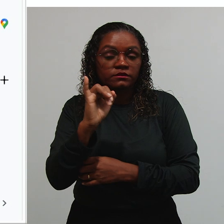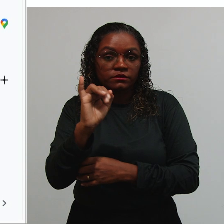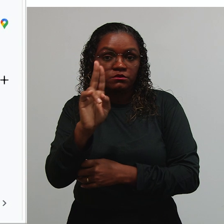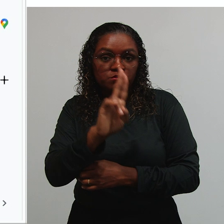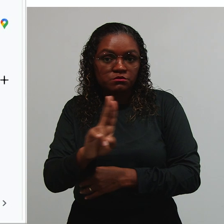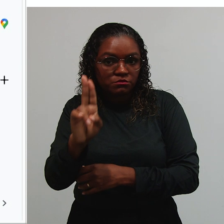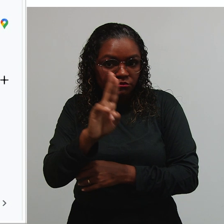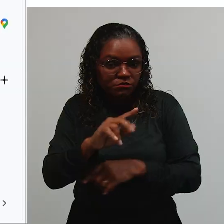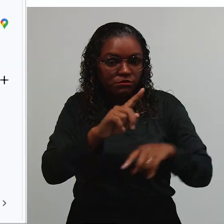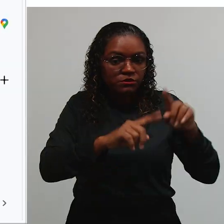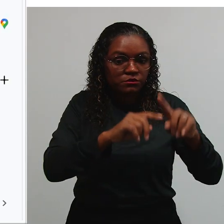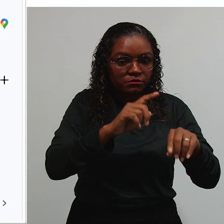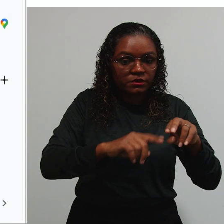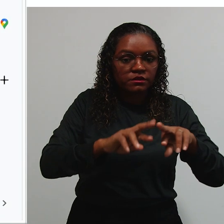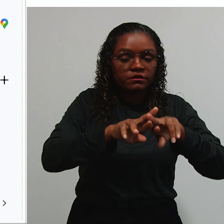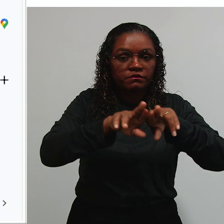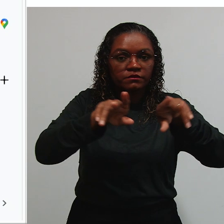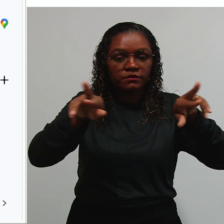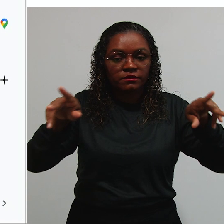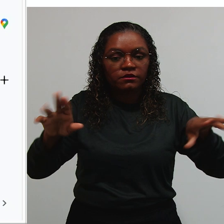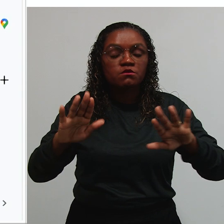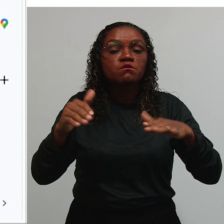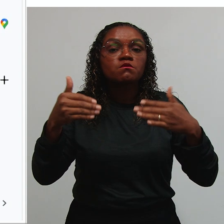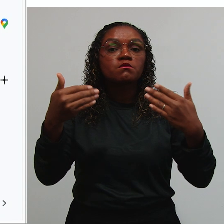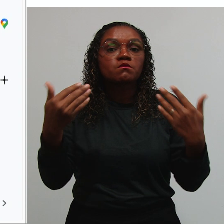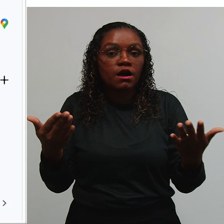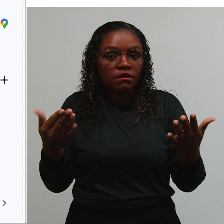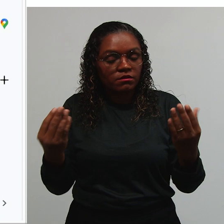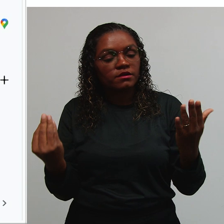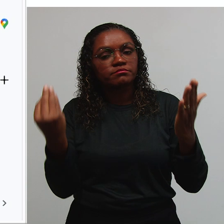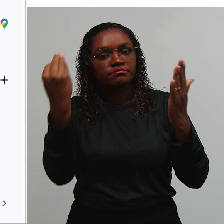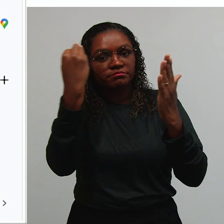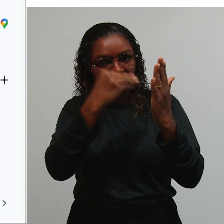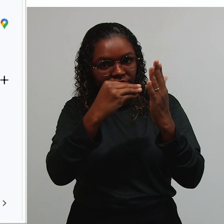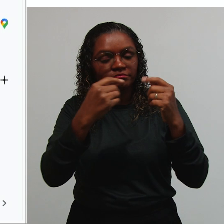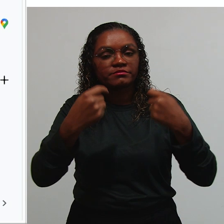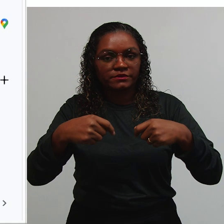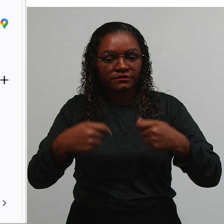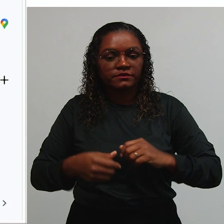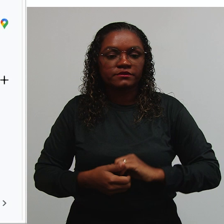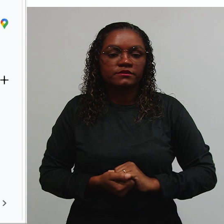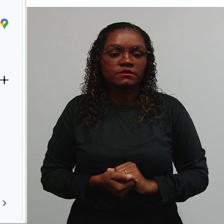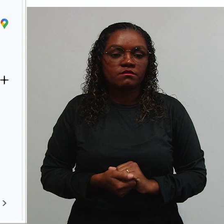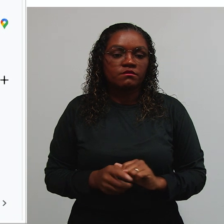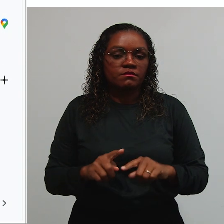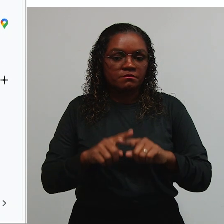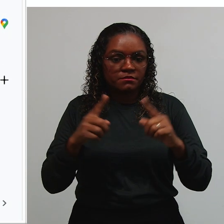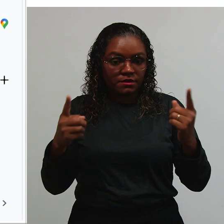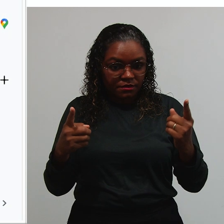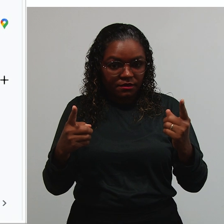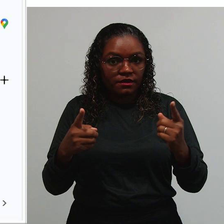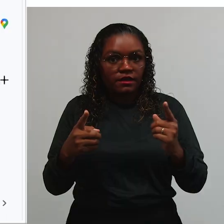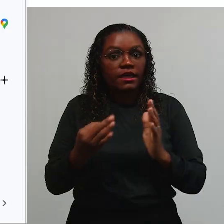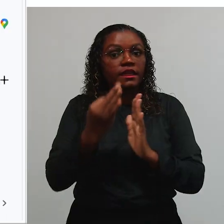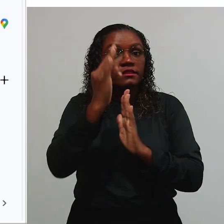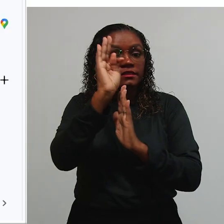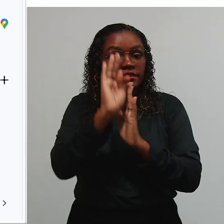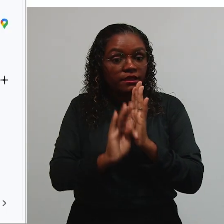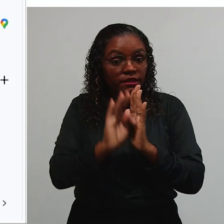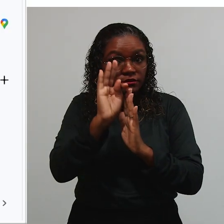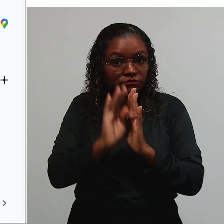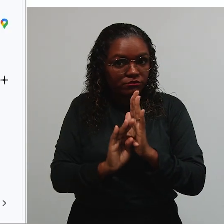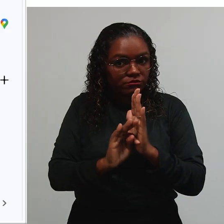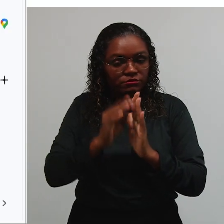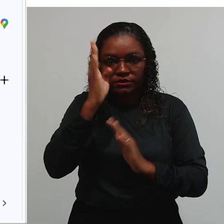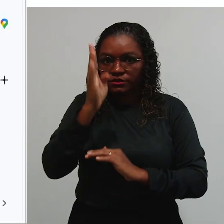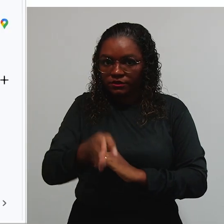utilizou instrumentos ou vai utilizar instrumentos, quais são esses instrumentos? Lembrando que não é assim a linhas, é texto corrido como esse